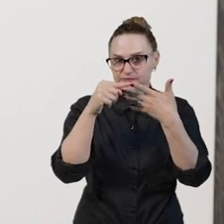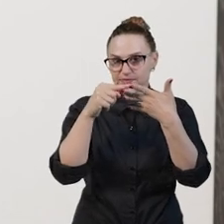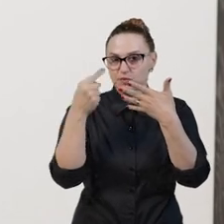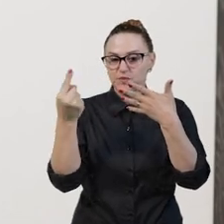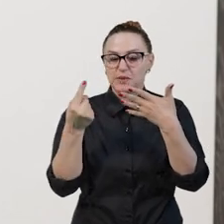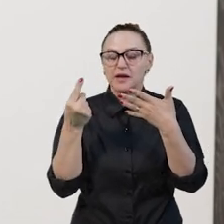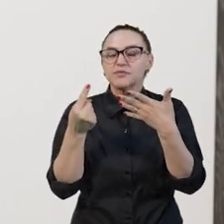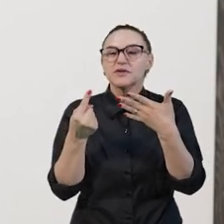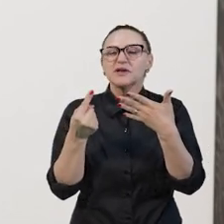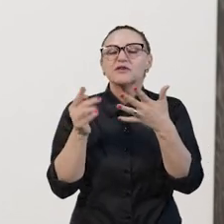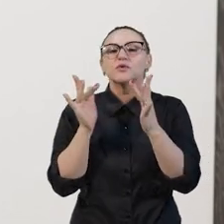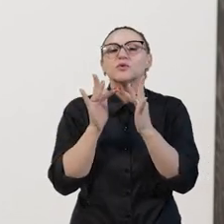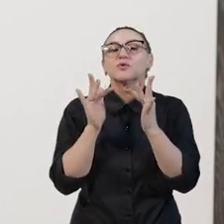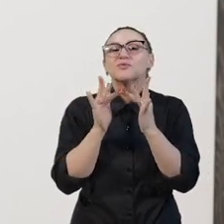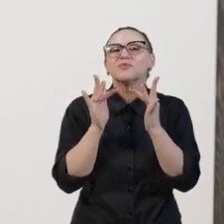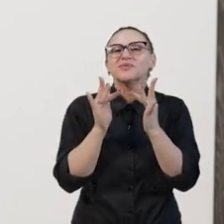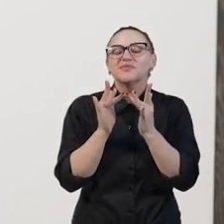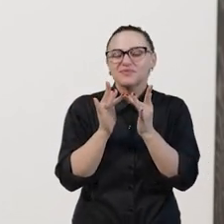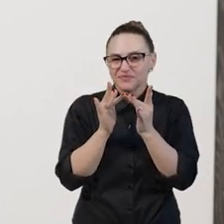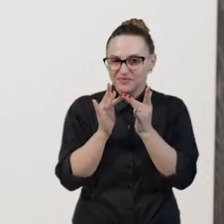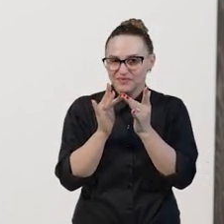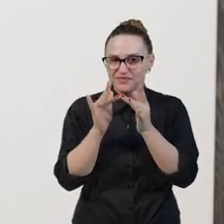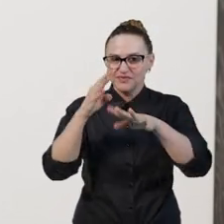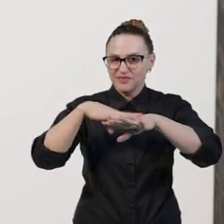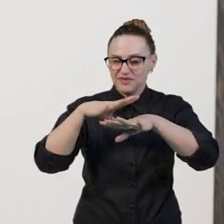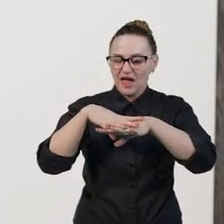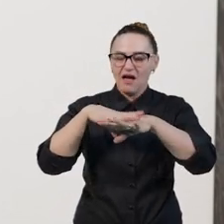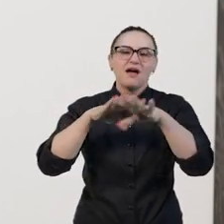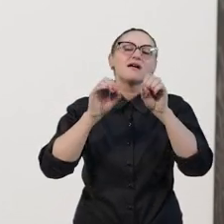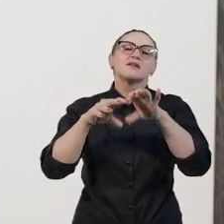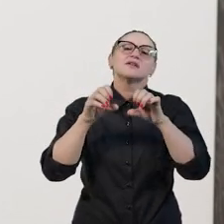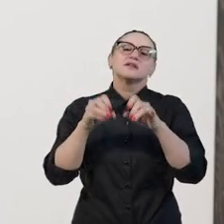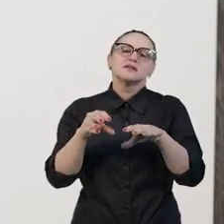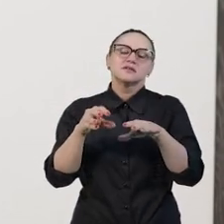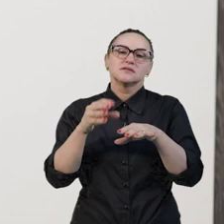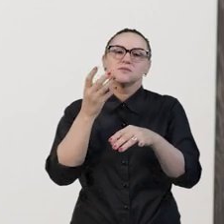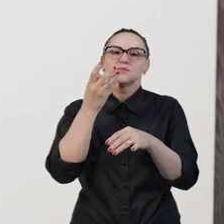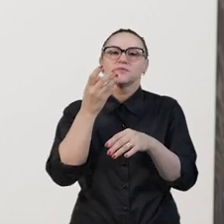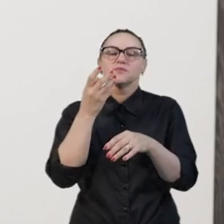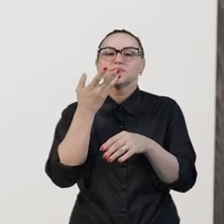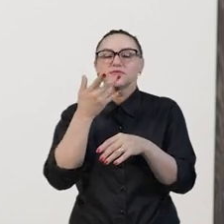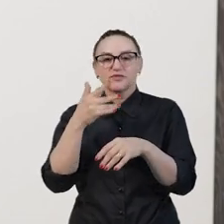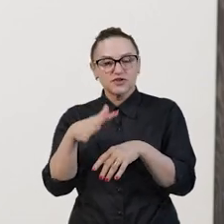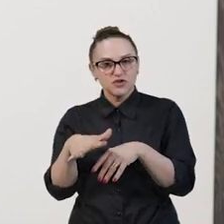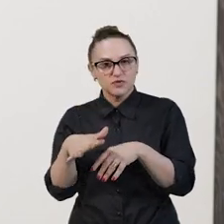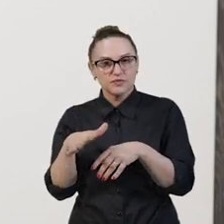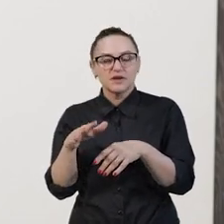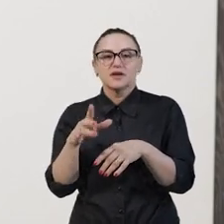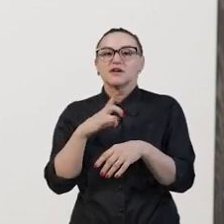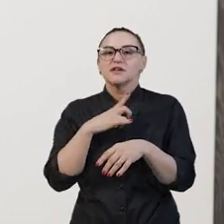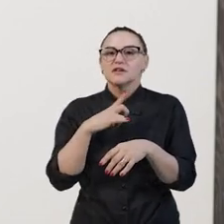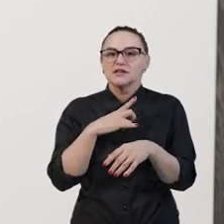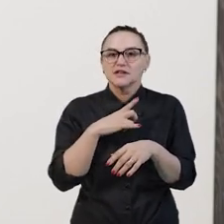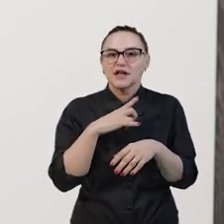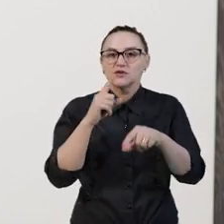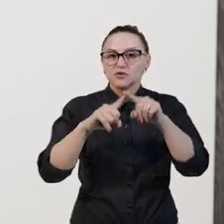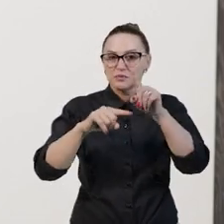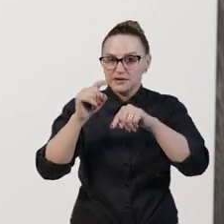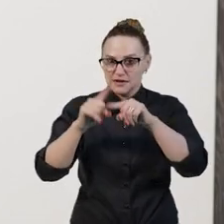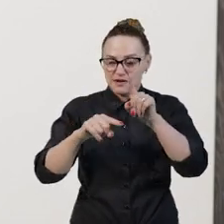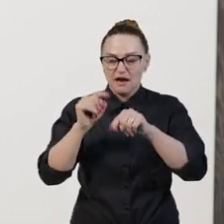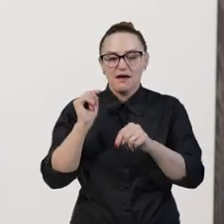especificamente com a matemática na educação infantil serão disponibilizados materiais para você se